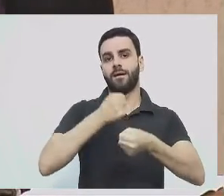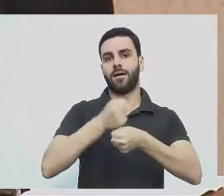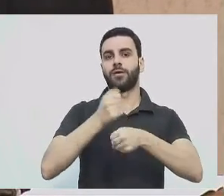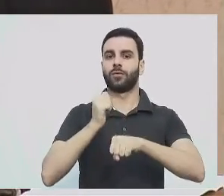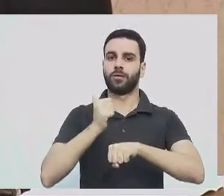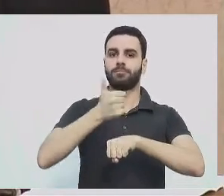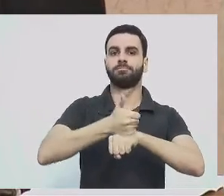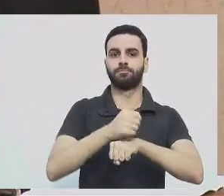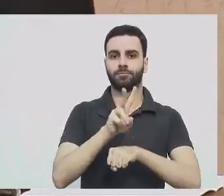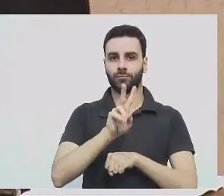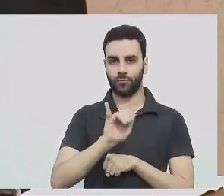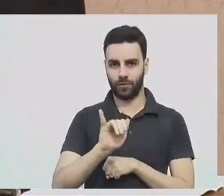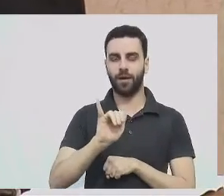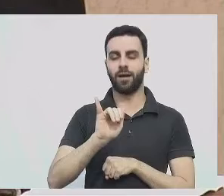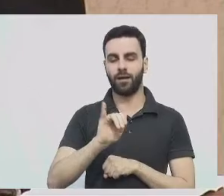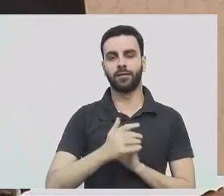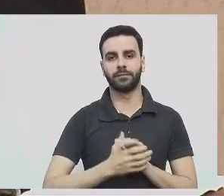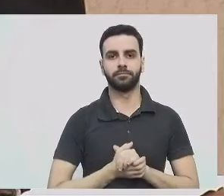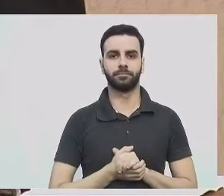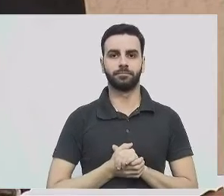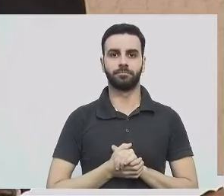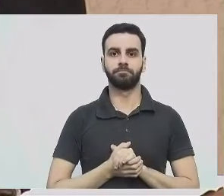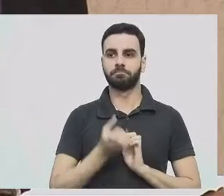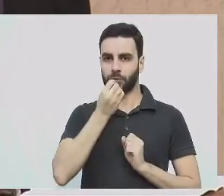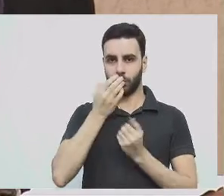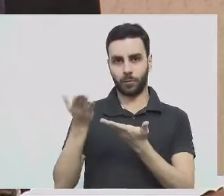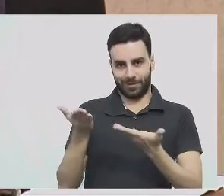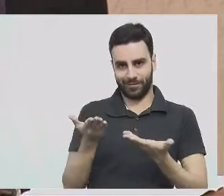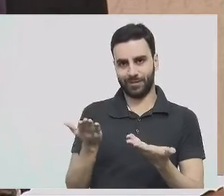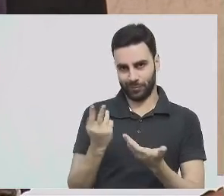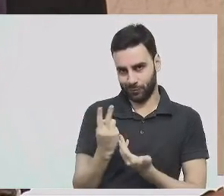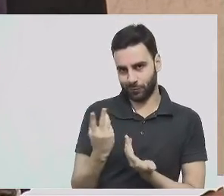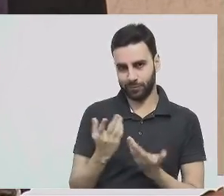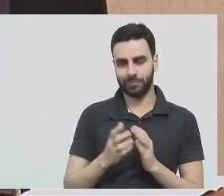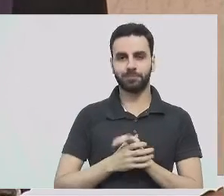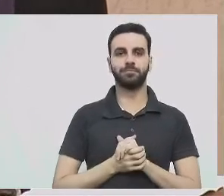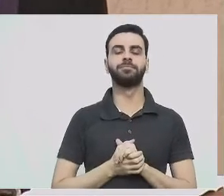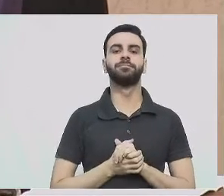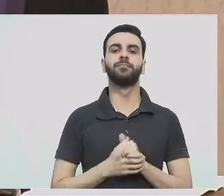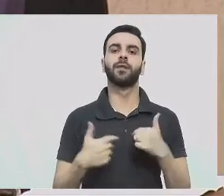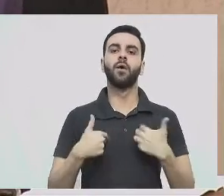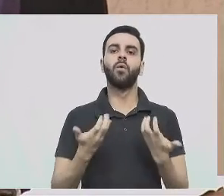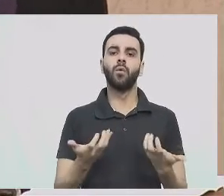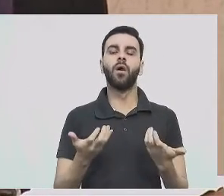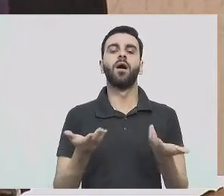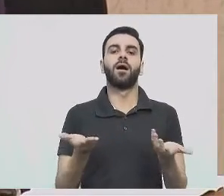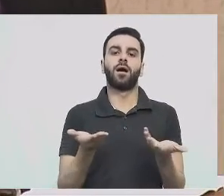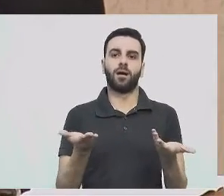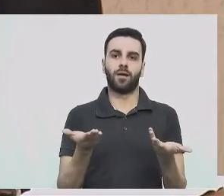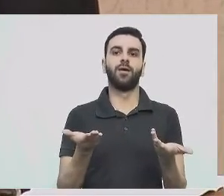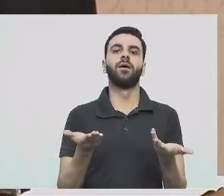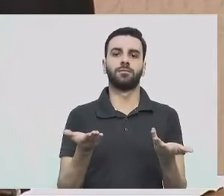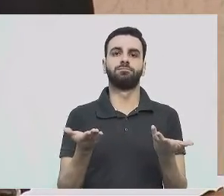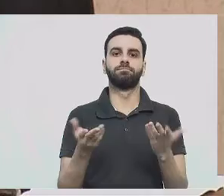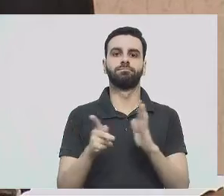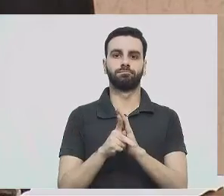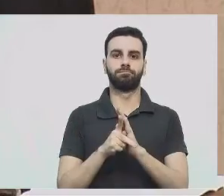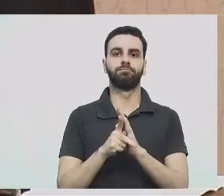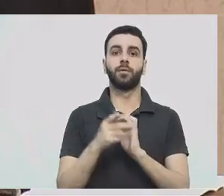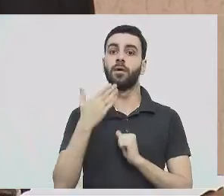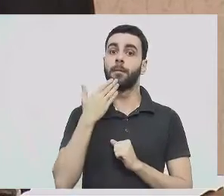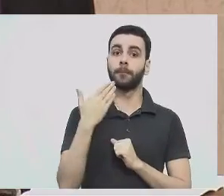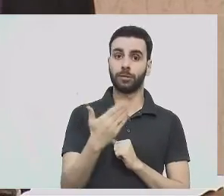que vai assessorar vocês, então sejam todos bem-vindos. E eu gostaria de passar os trabalhos para